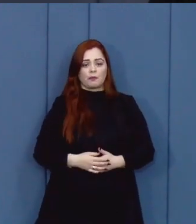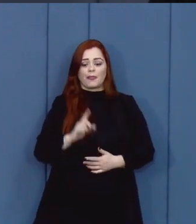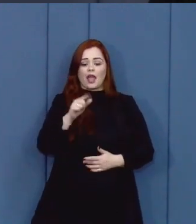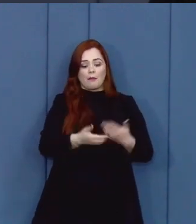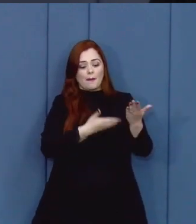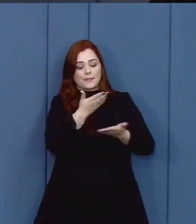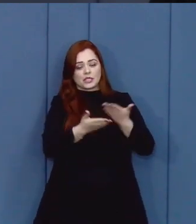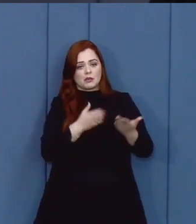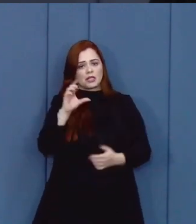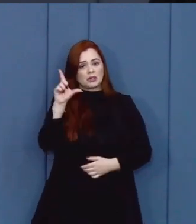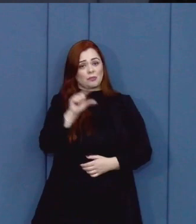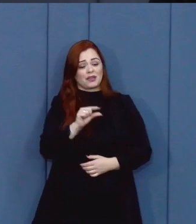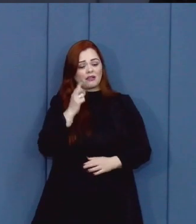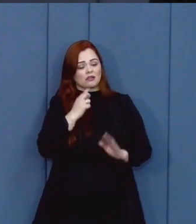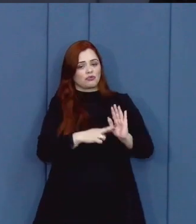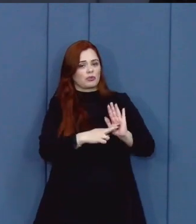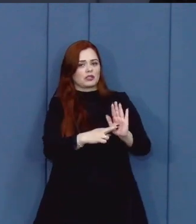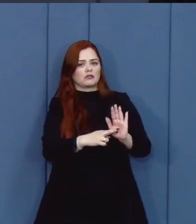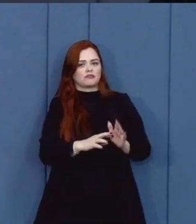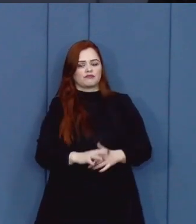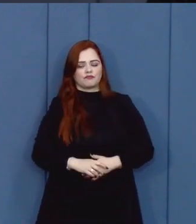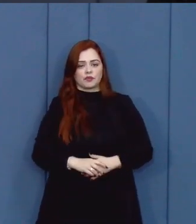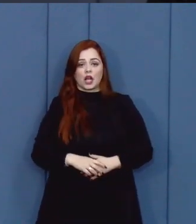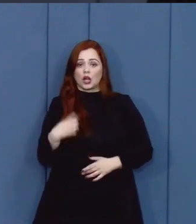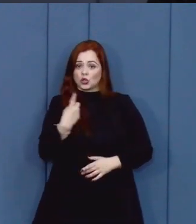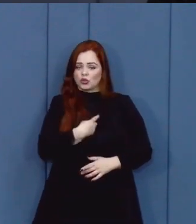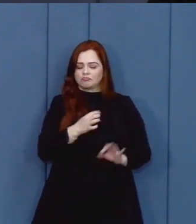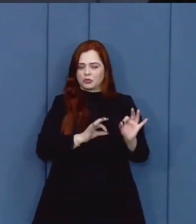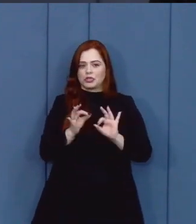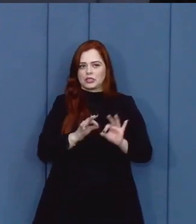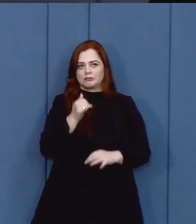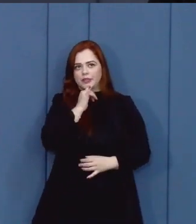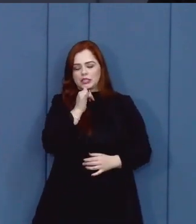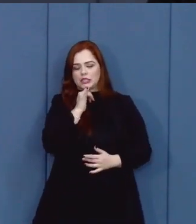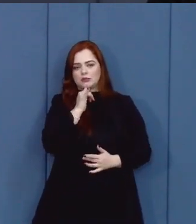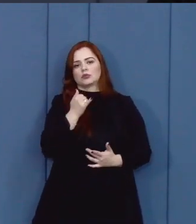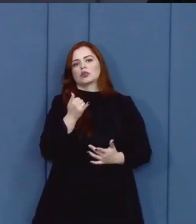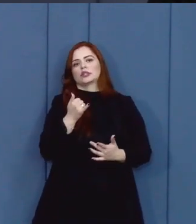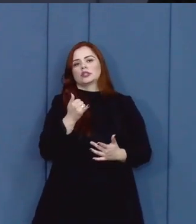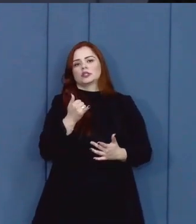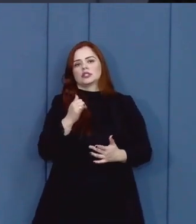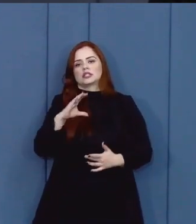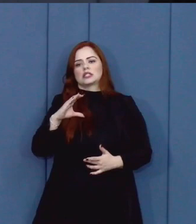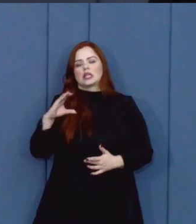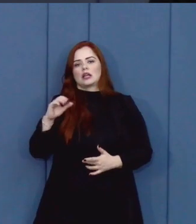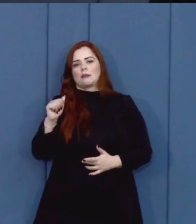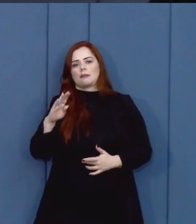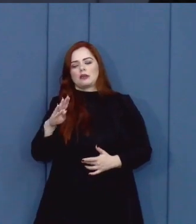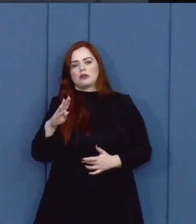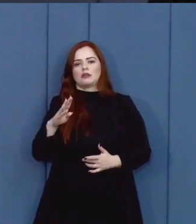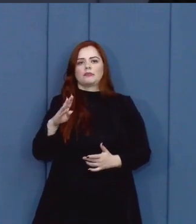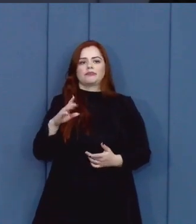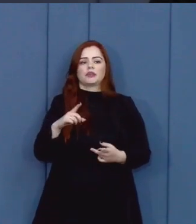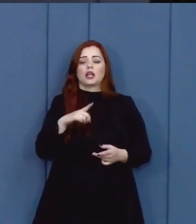é uma participação pequena das representações. Hoje, o IDEC, ele está, tanto no CCAB e